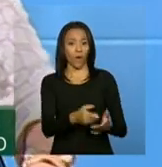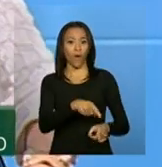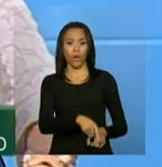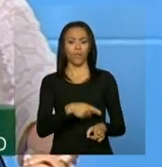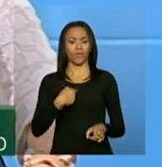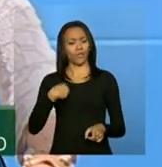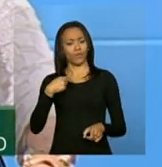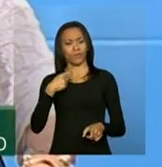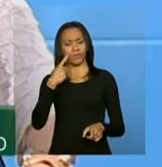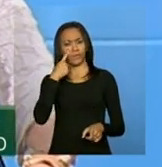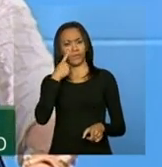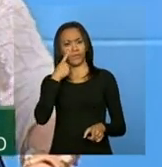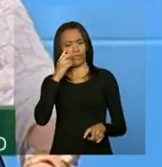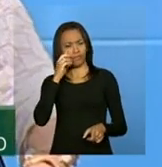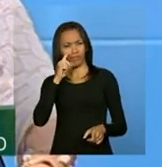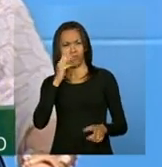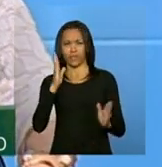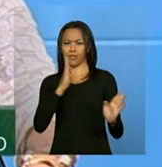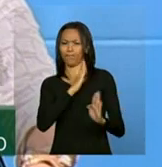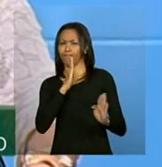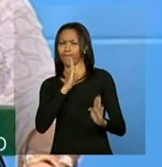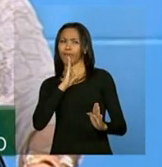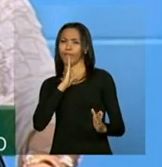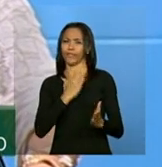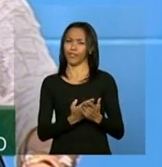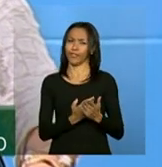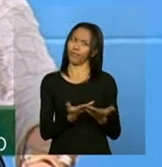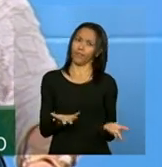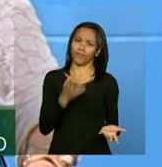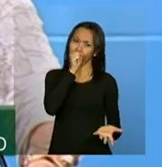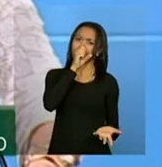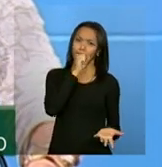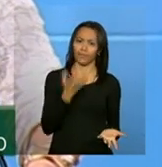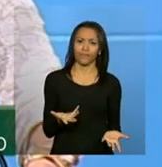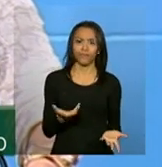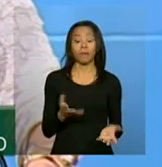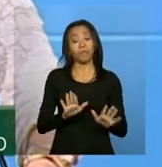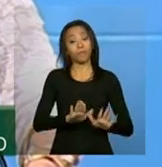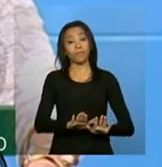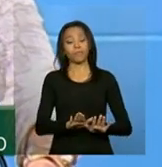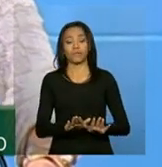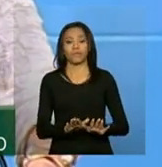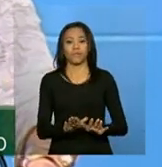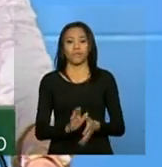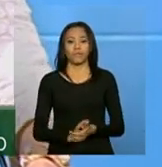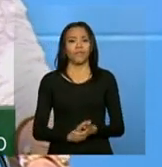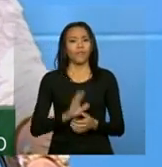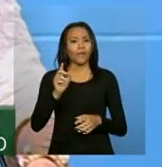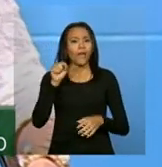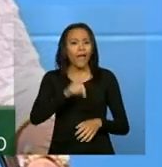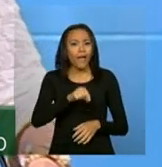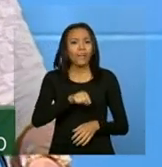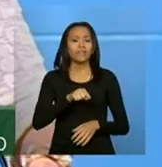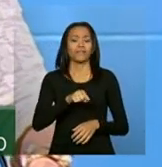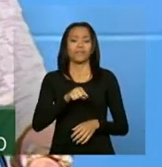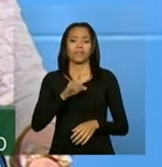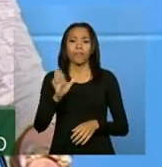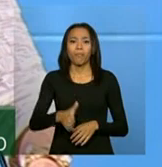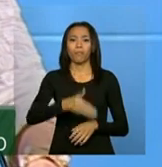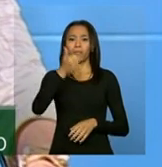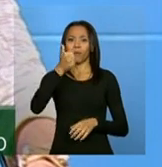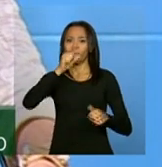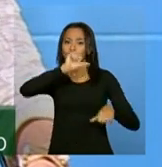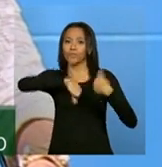tinha tanta certeza se eu deveria acreditar, não é? Afinal, era um final de semana. No entanto, essa melhor prática é chamada